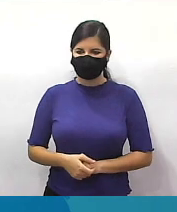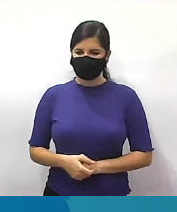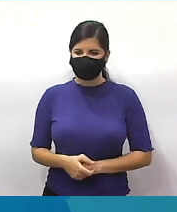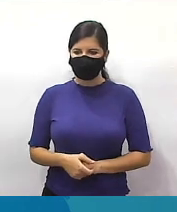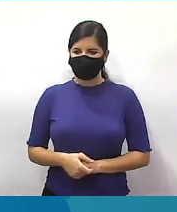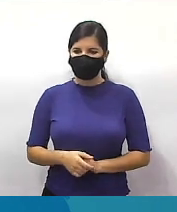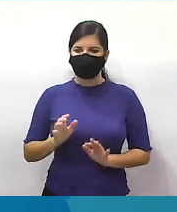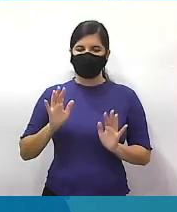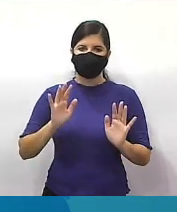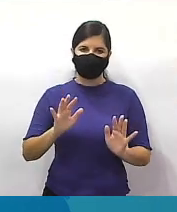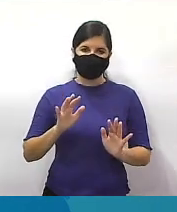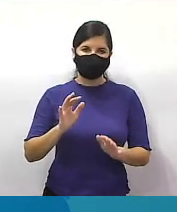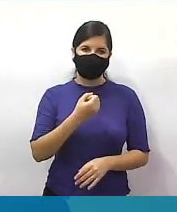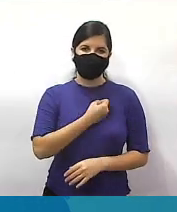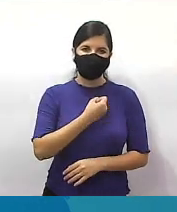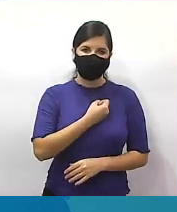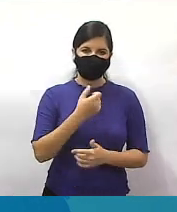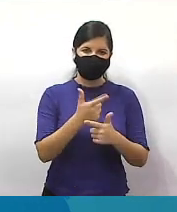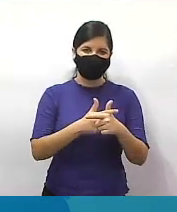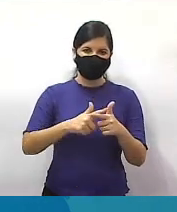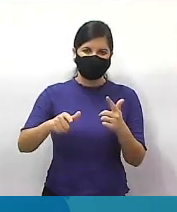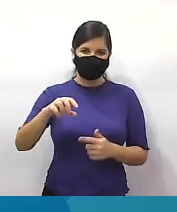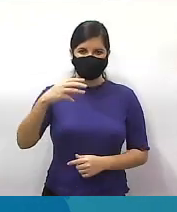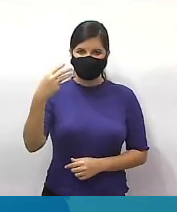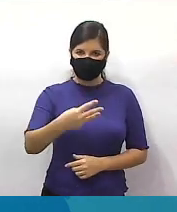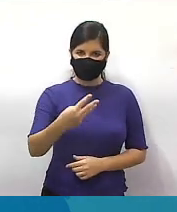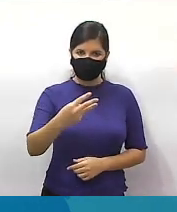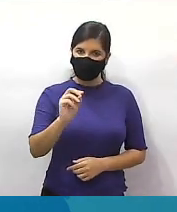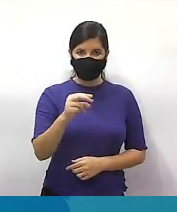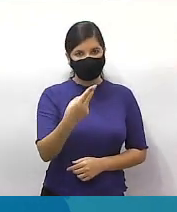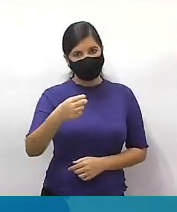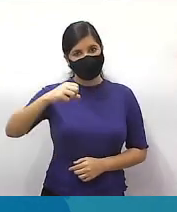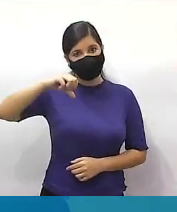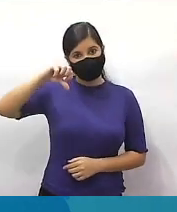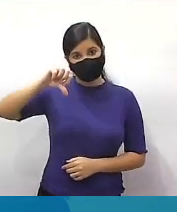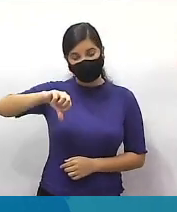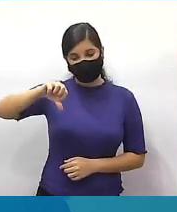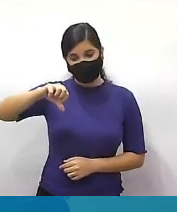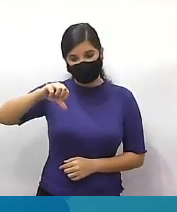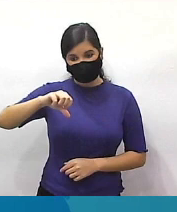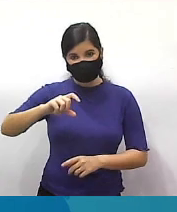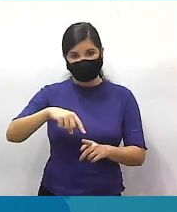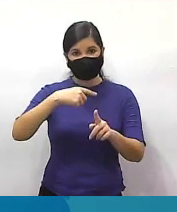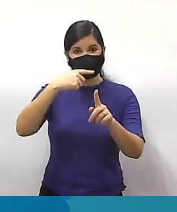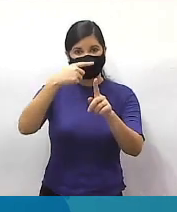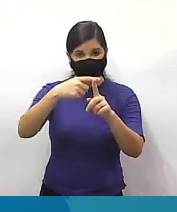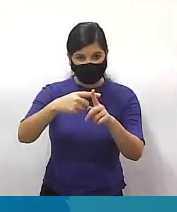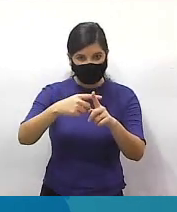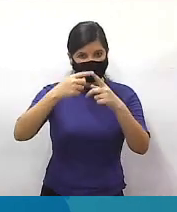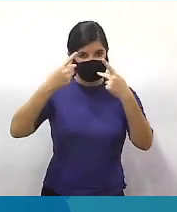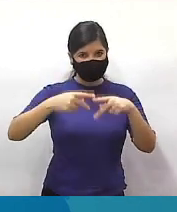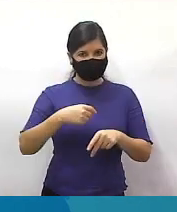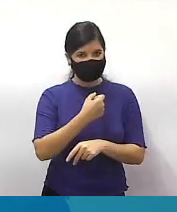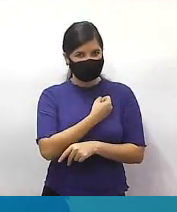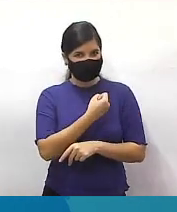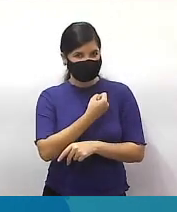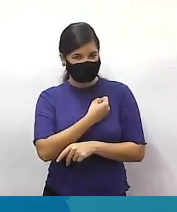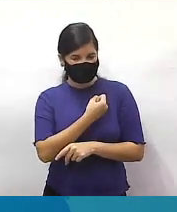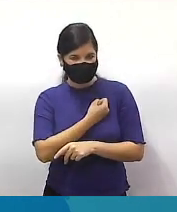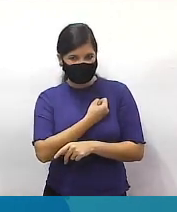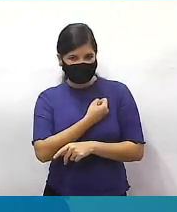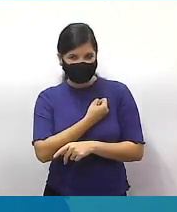atenção, olha, um número é divisível por 3 ou 9 quando a soma dos algarismos, a soma dos